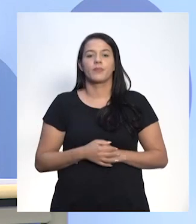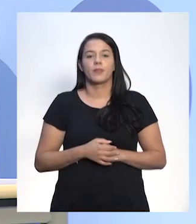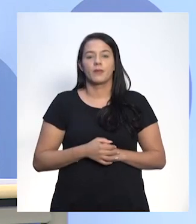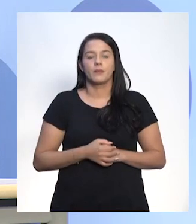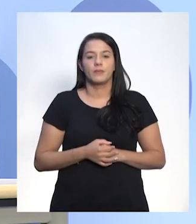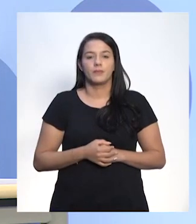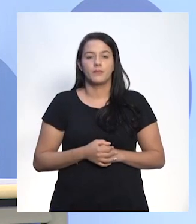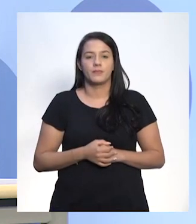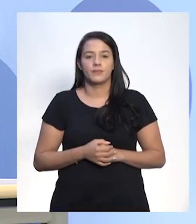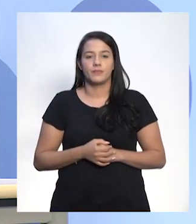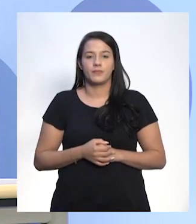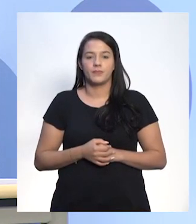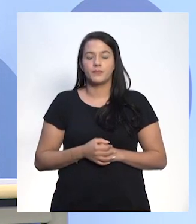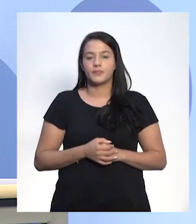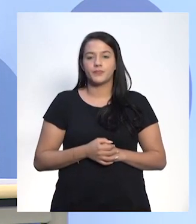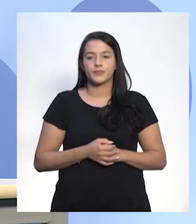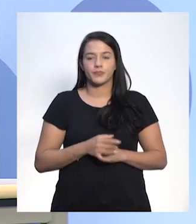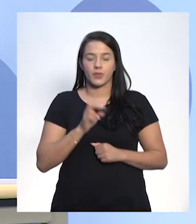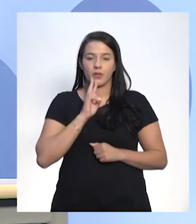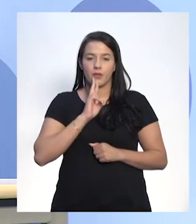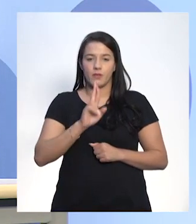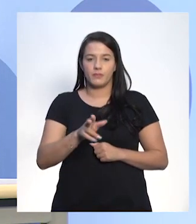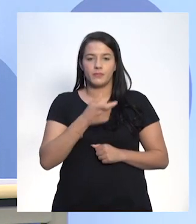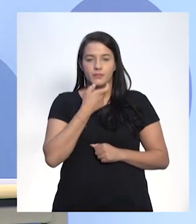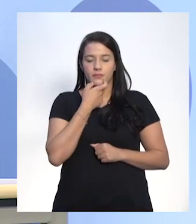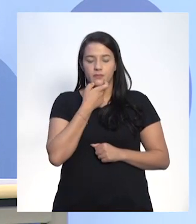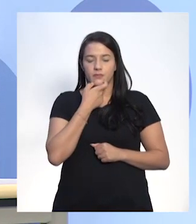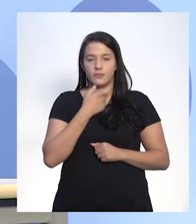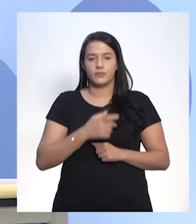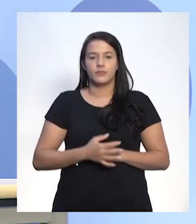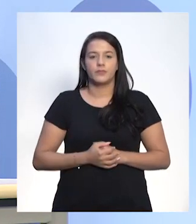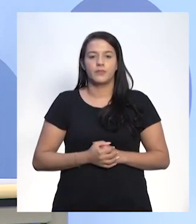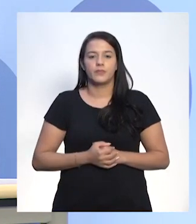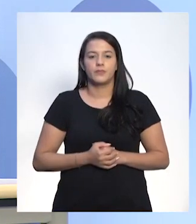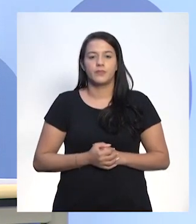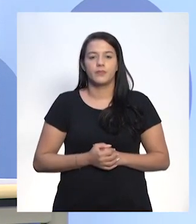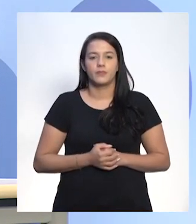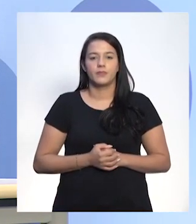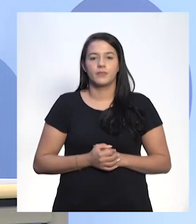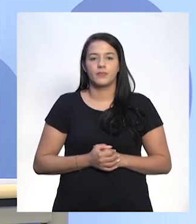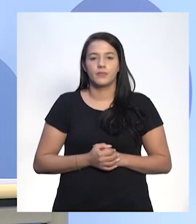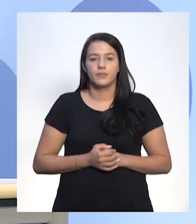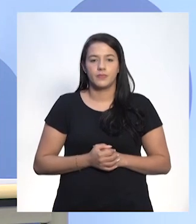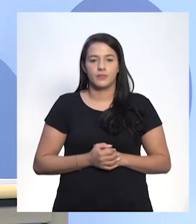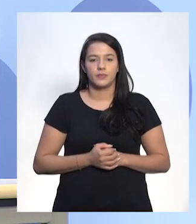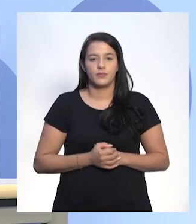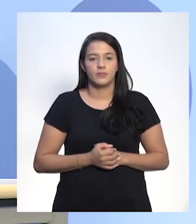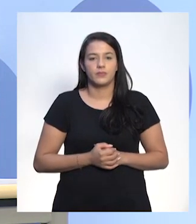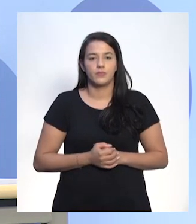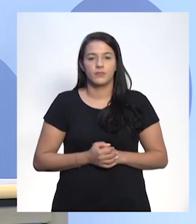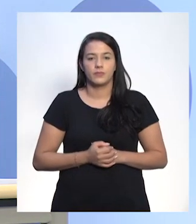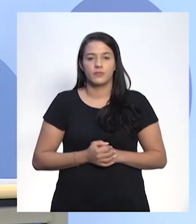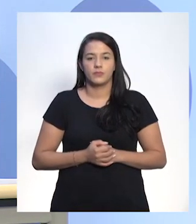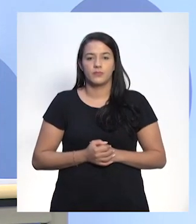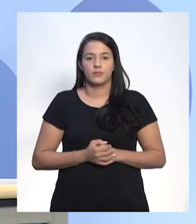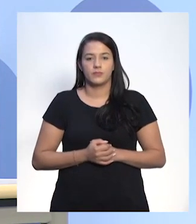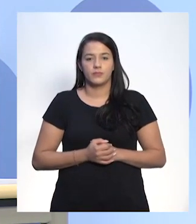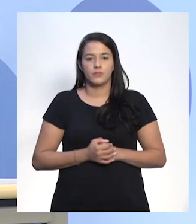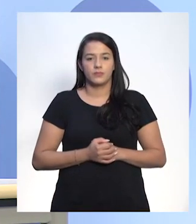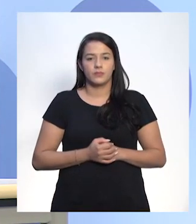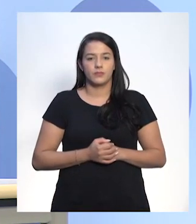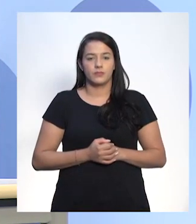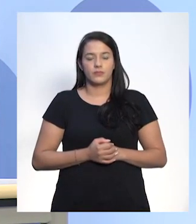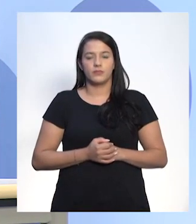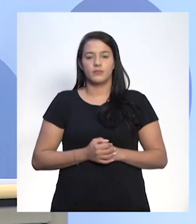A, solar energy benefits and limitations. Okay. B, the objective of the text is to show that there